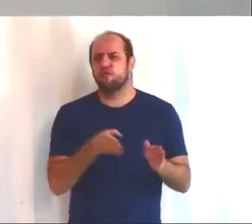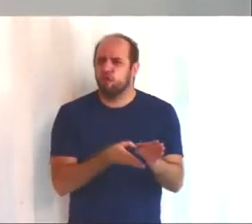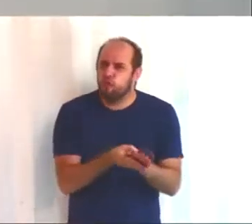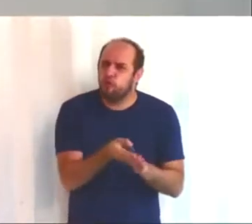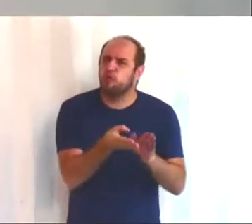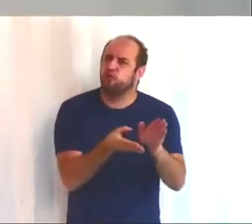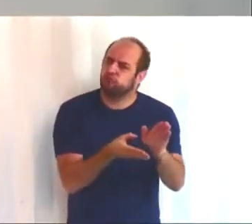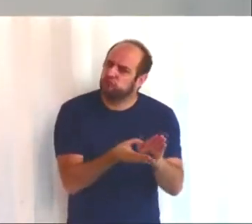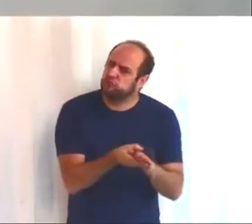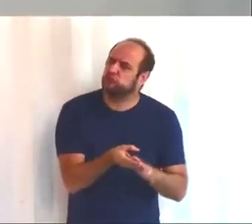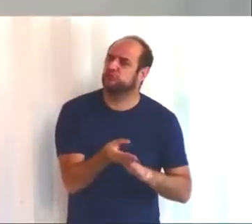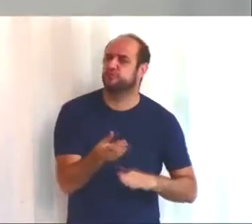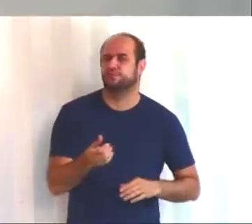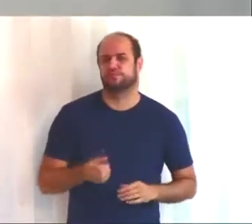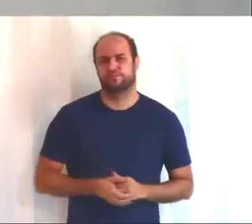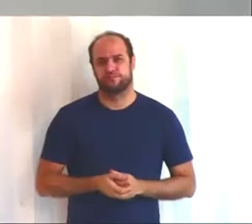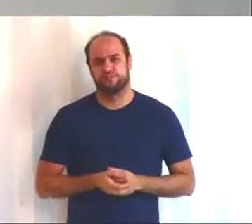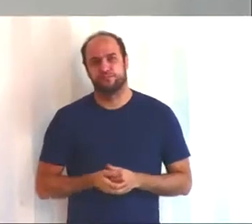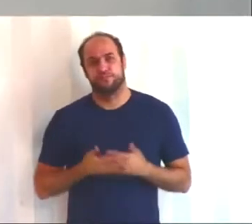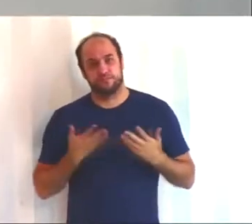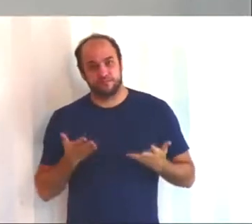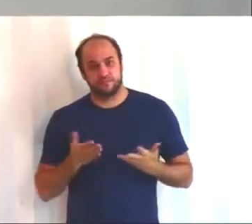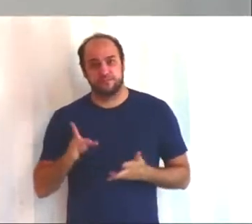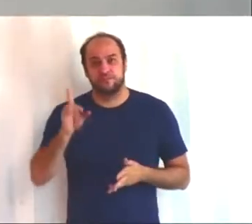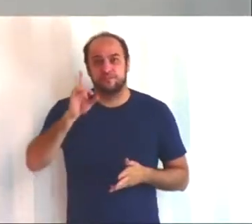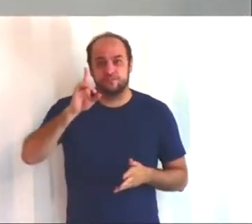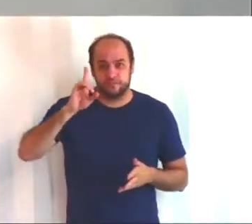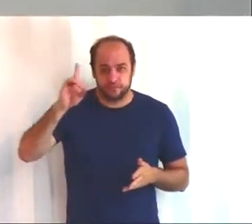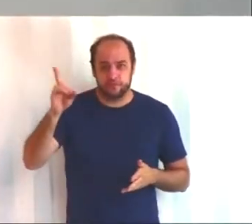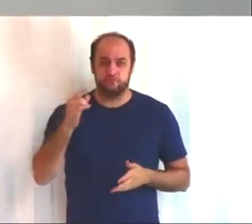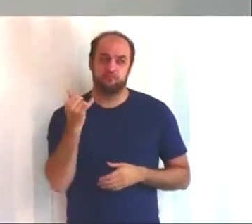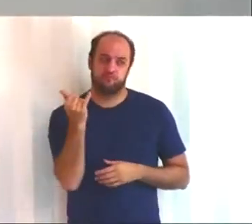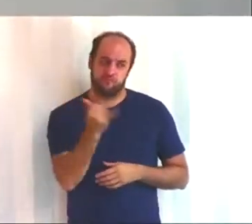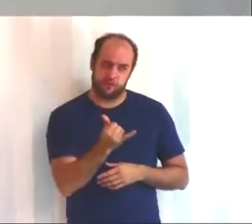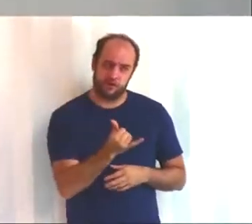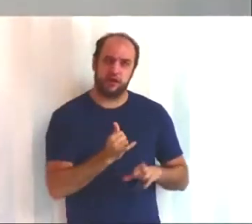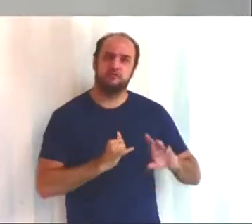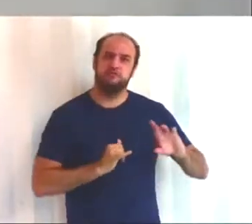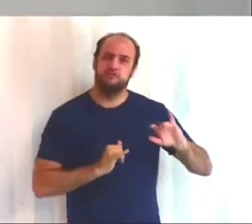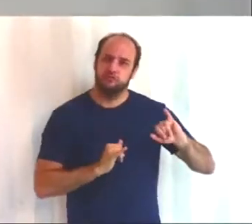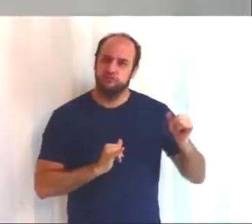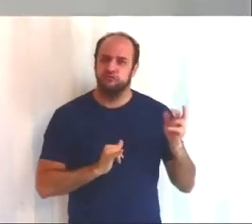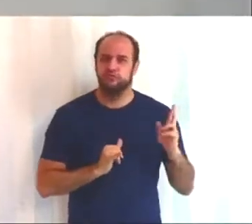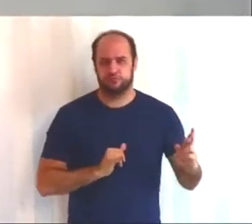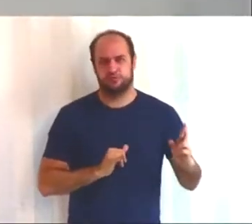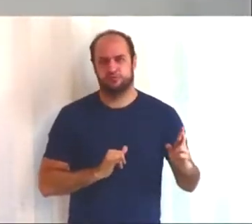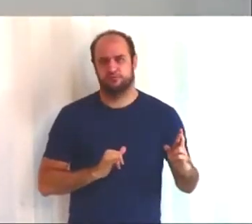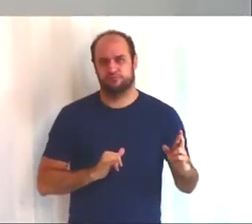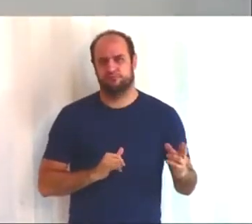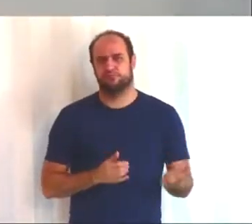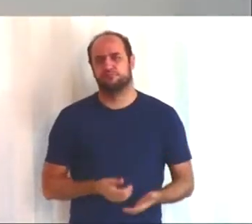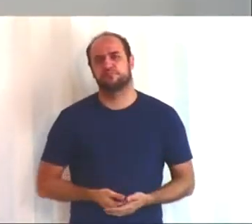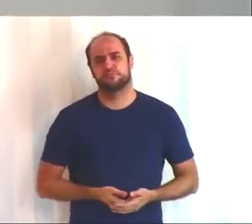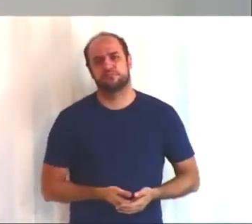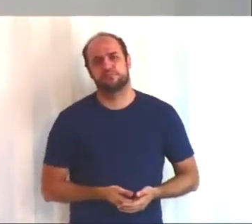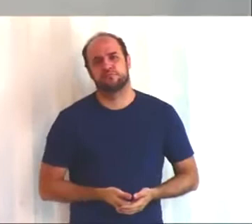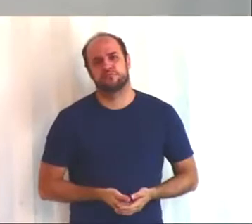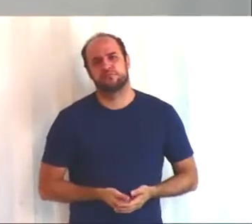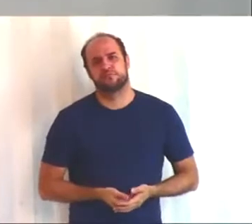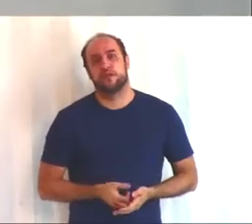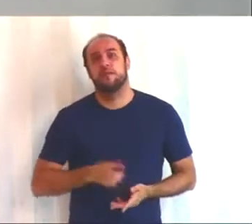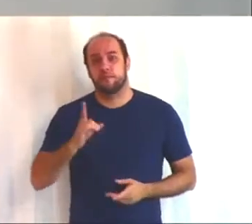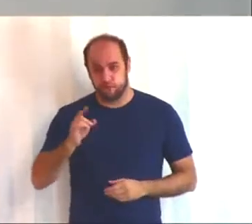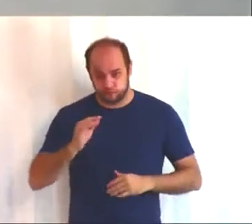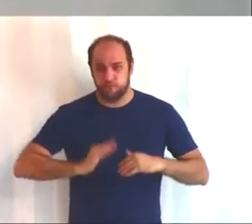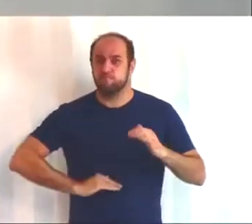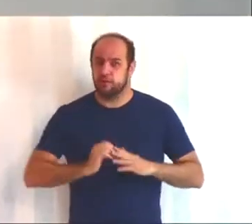de Deus. Então, Deus aponta a profecia para Jeremias. Deus explica